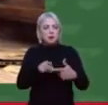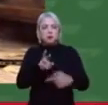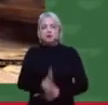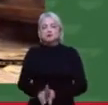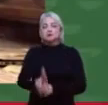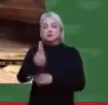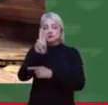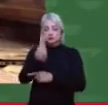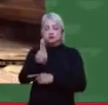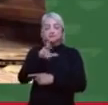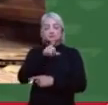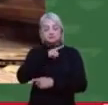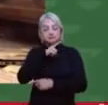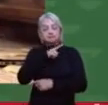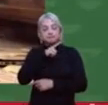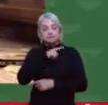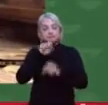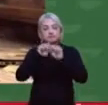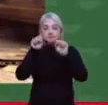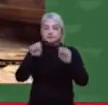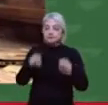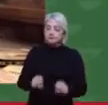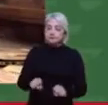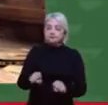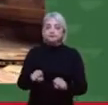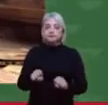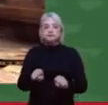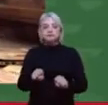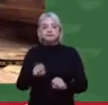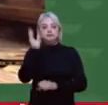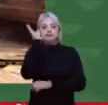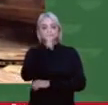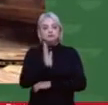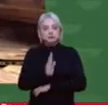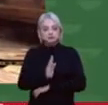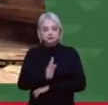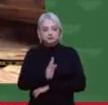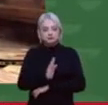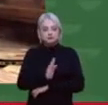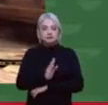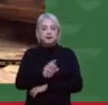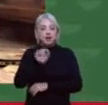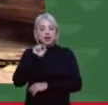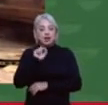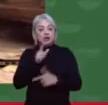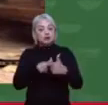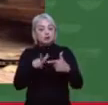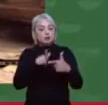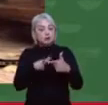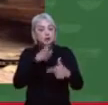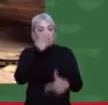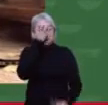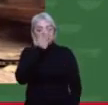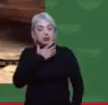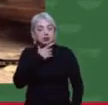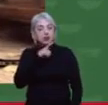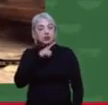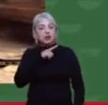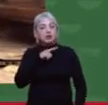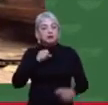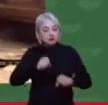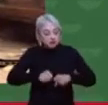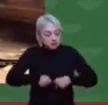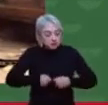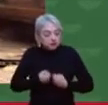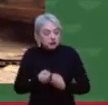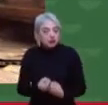representação que existe no sistema brasileiro. Esta crise deve ser